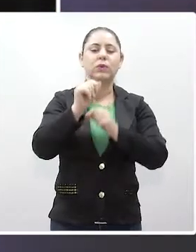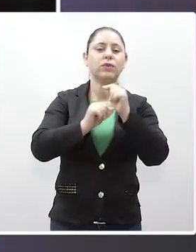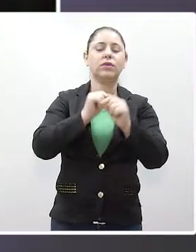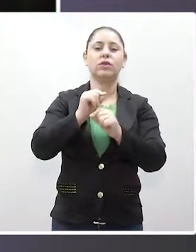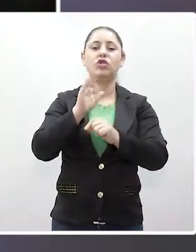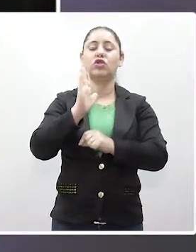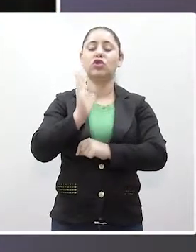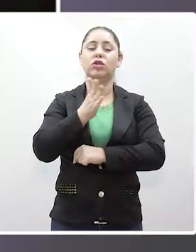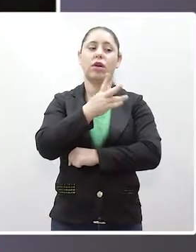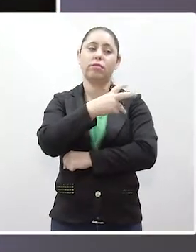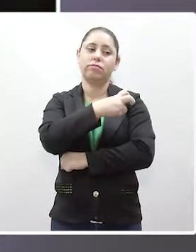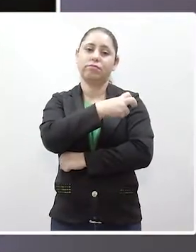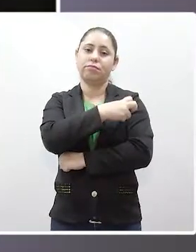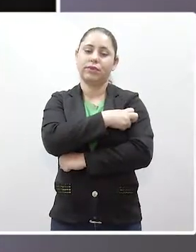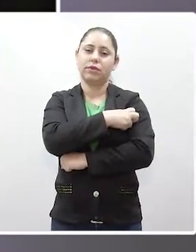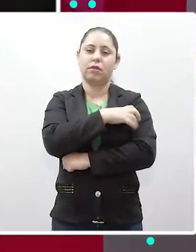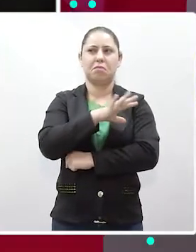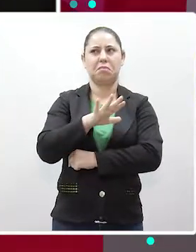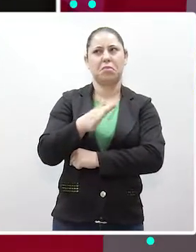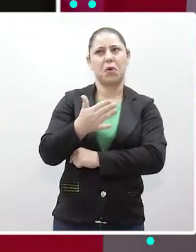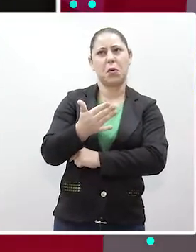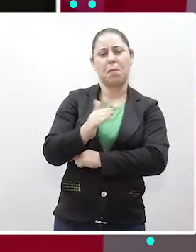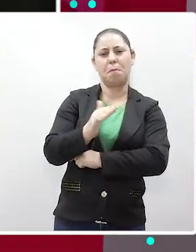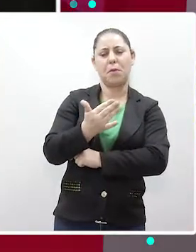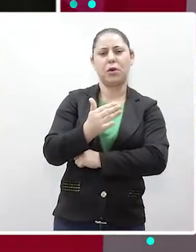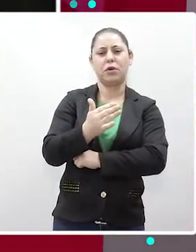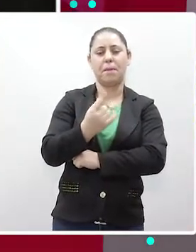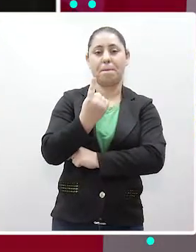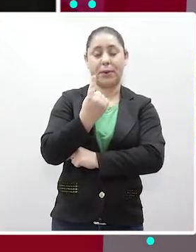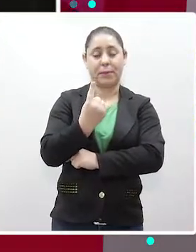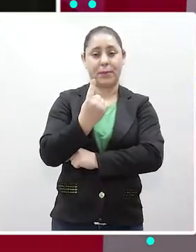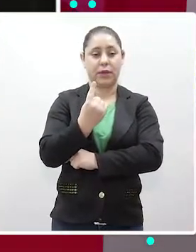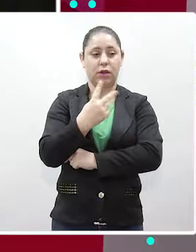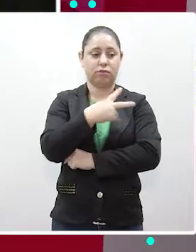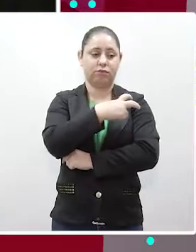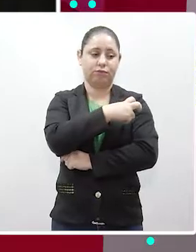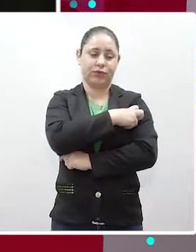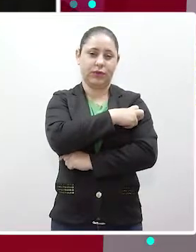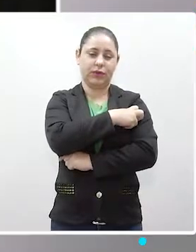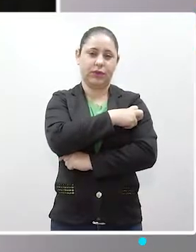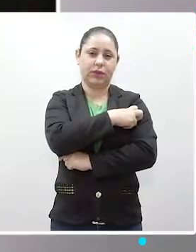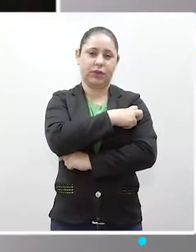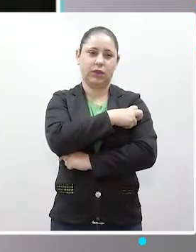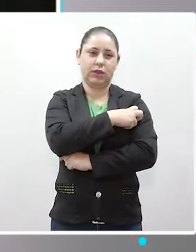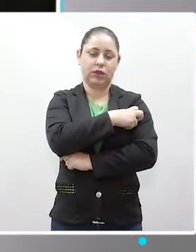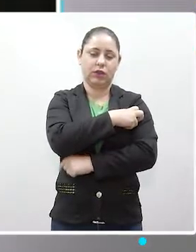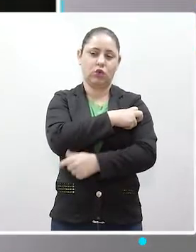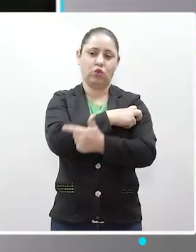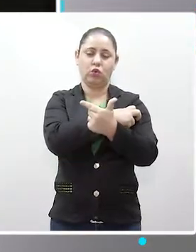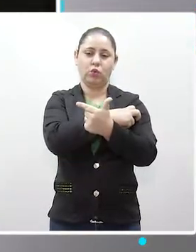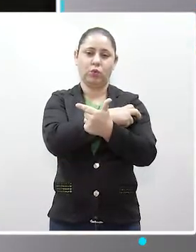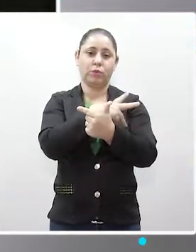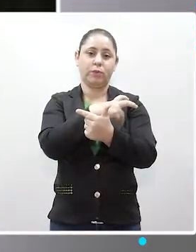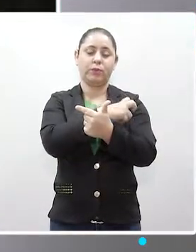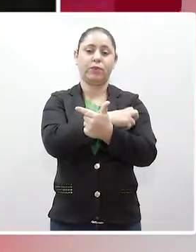já vacinaram pelo menos com a primeira dose, mas aí entre primeira e segunda